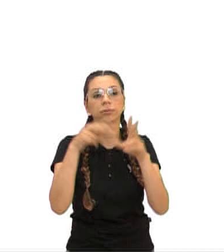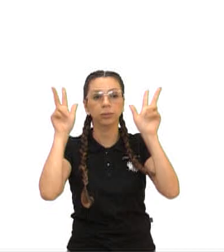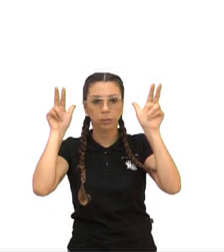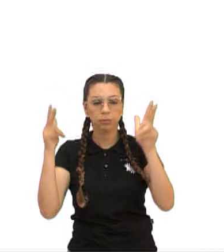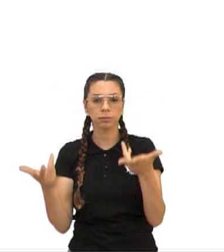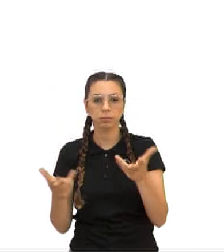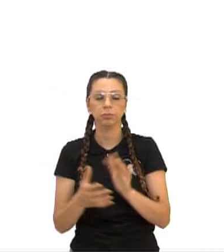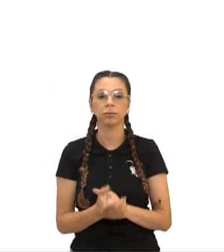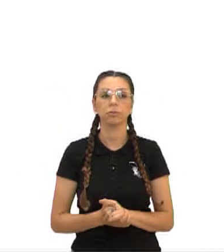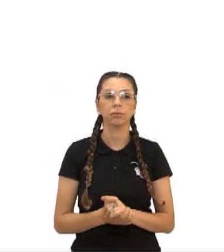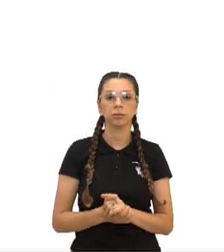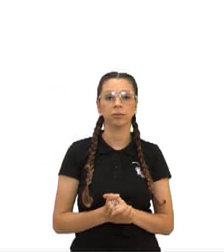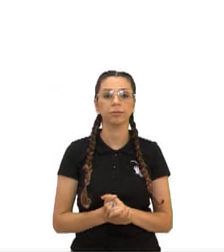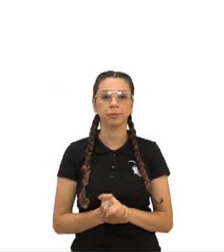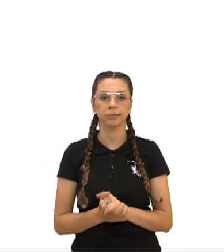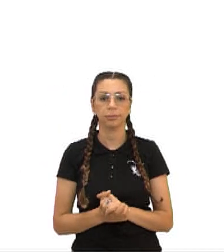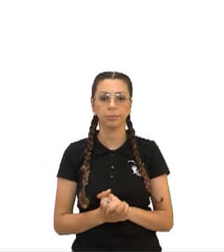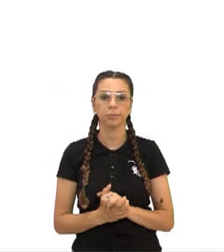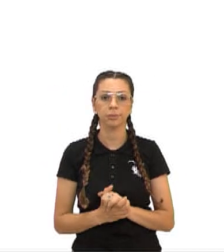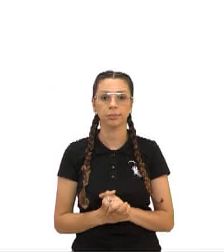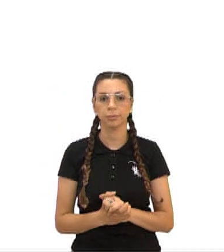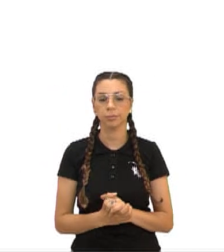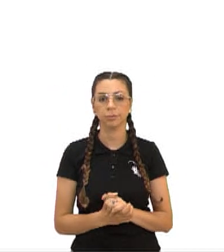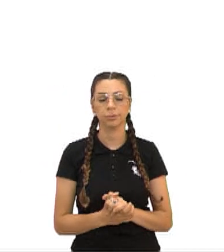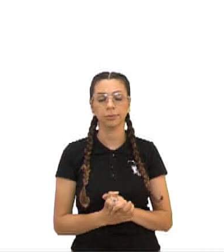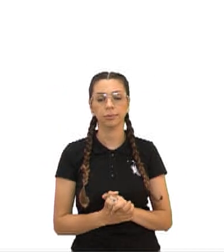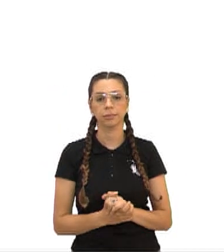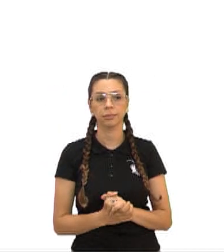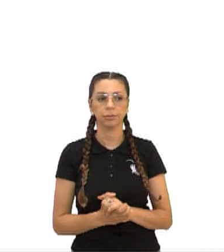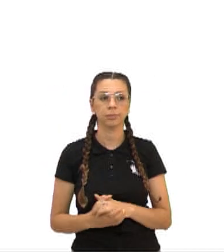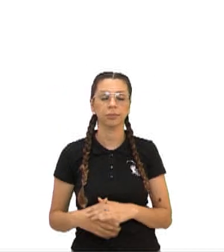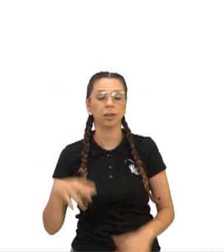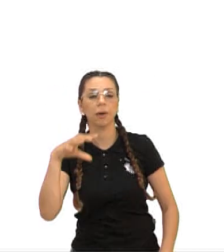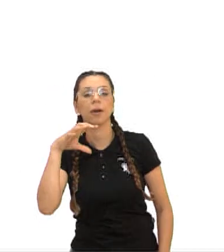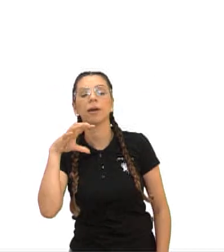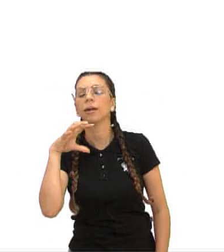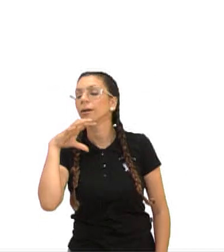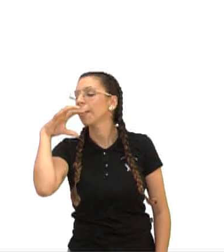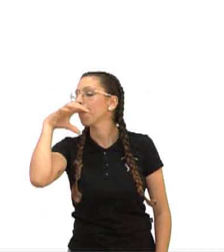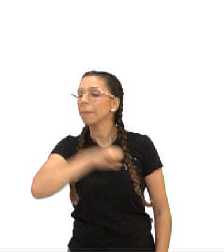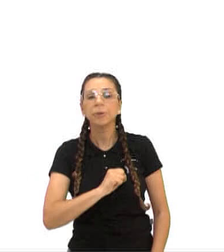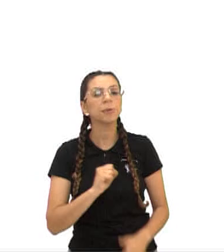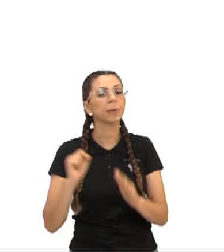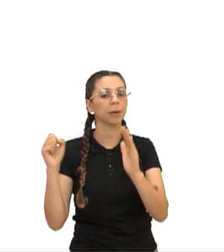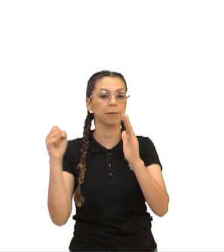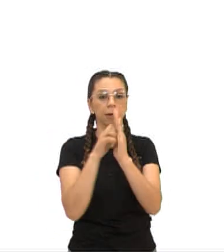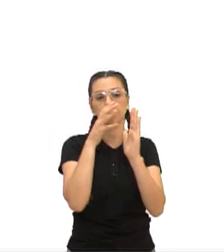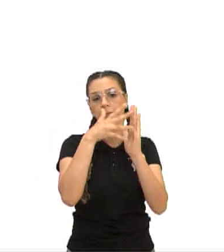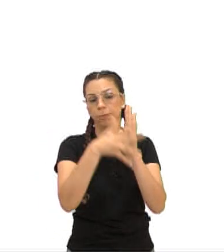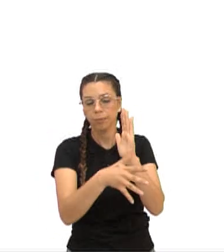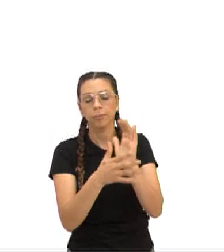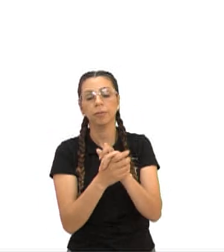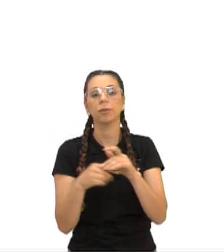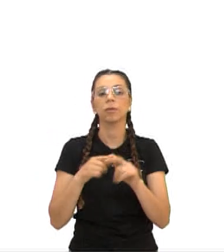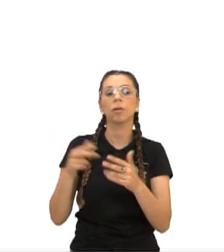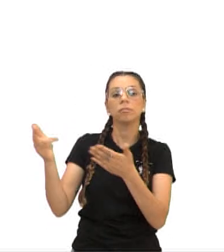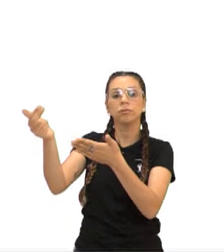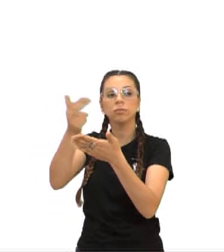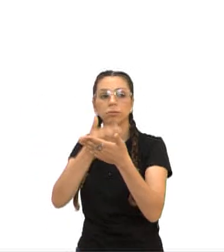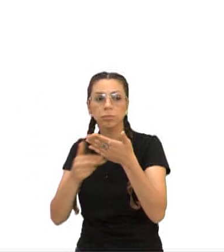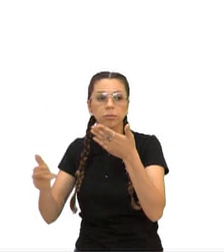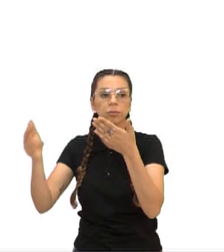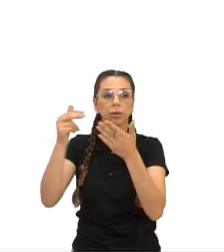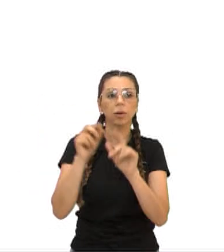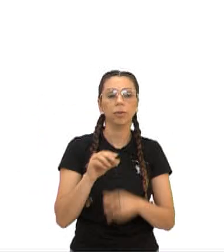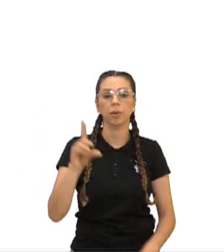Tá? Então vamos lá. Quiz 4. Apaixonado pelo impressionismo, em suas pinturas, o artista Edgar